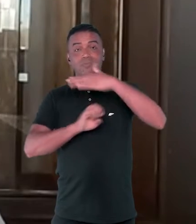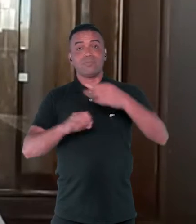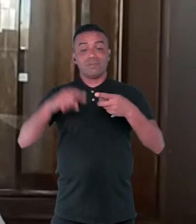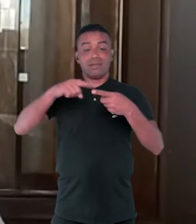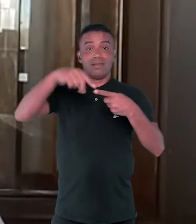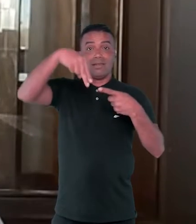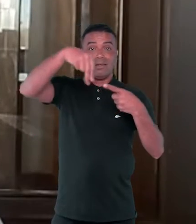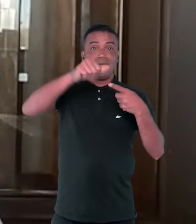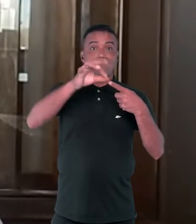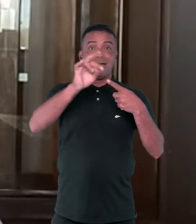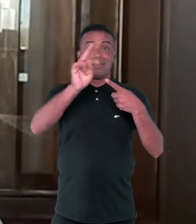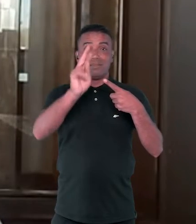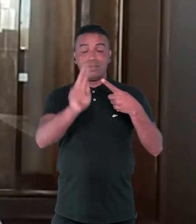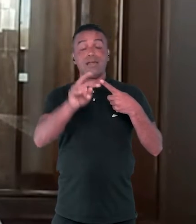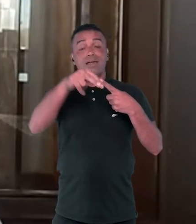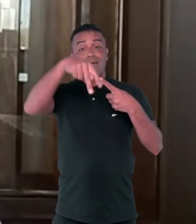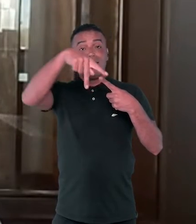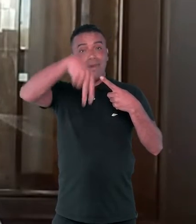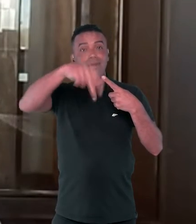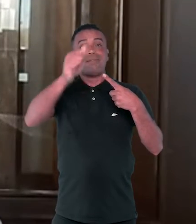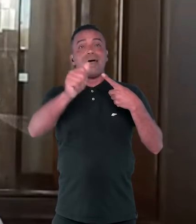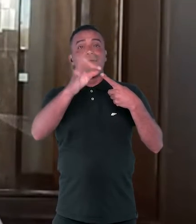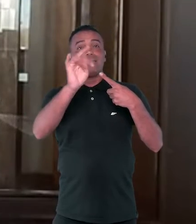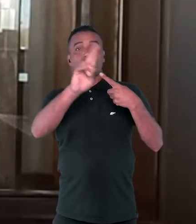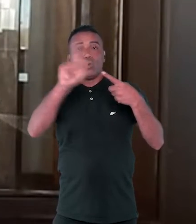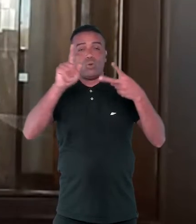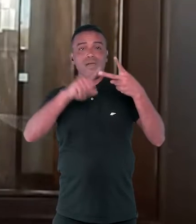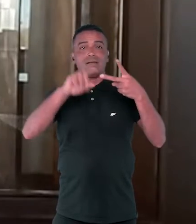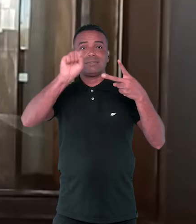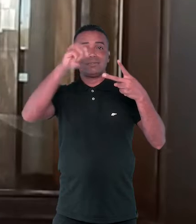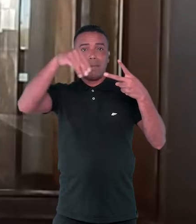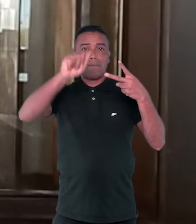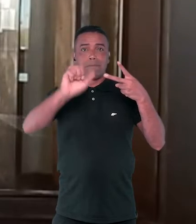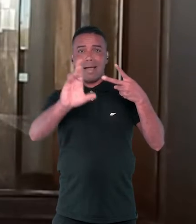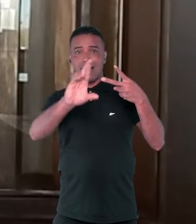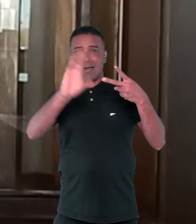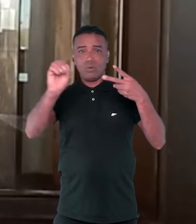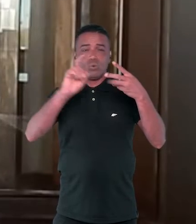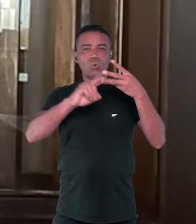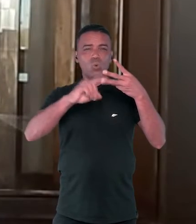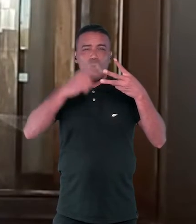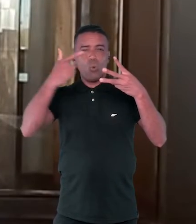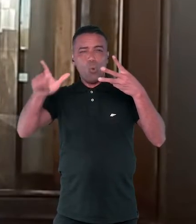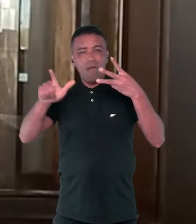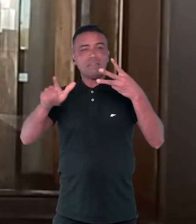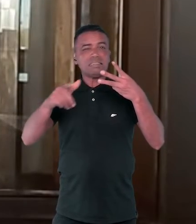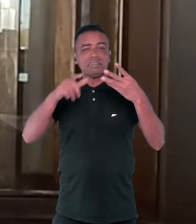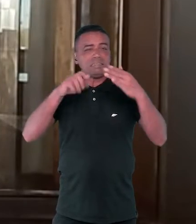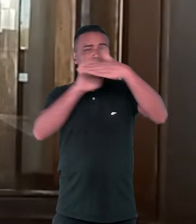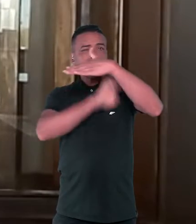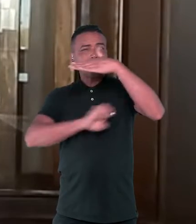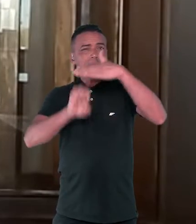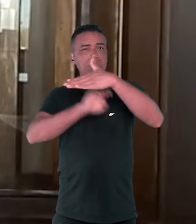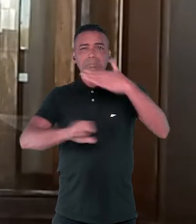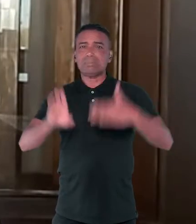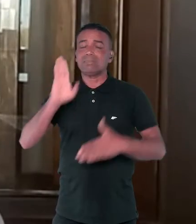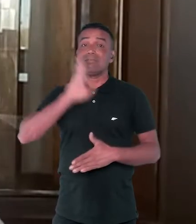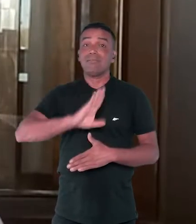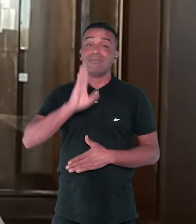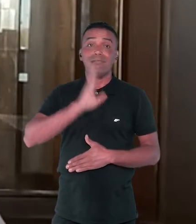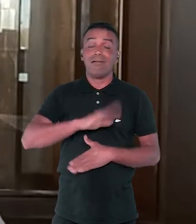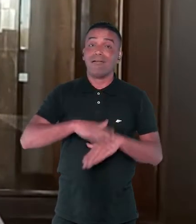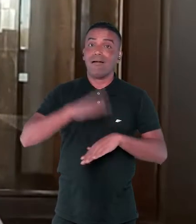Natura, Samarco e Braskem. E eu ficava assim, puxa, que empresas legais e tal.